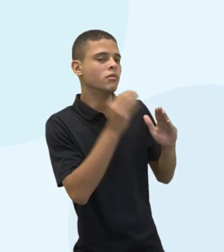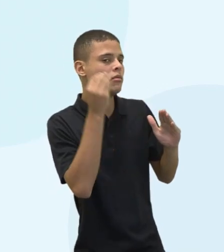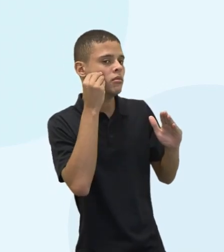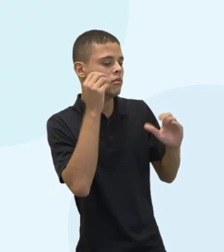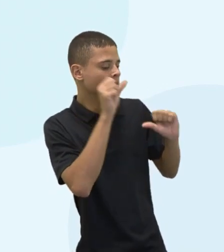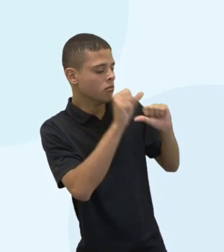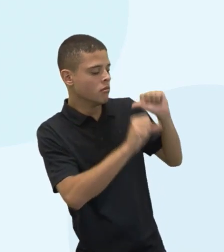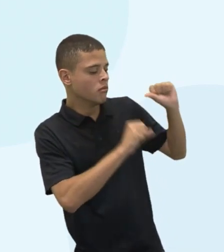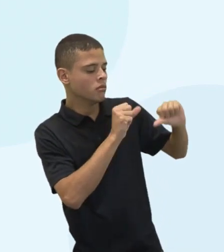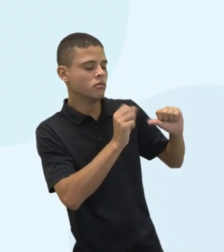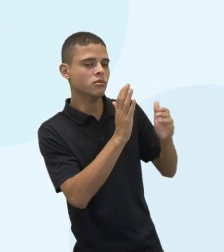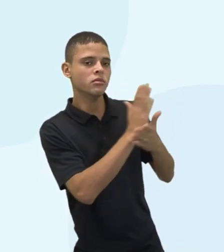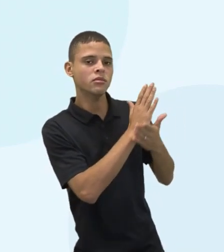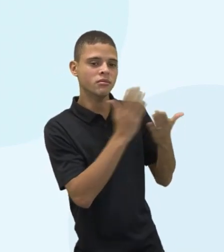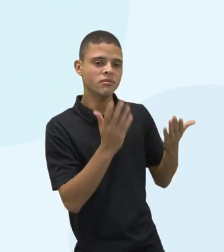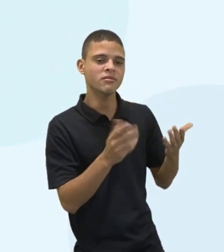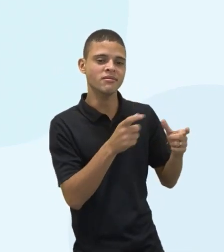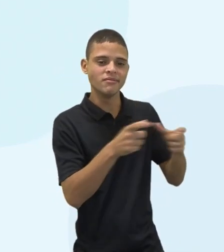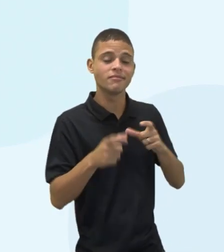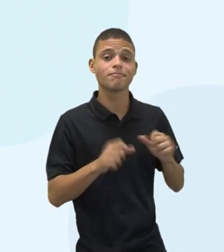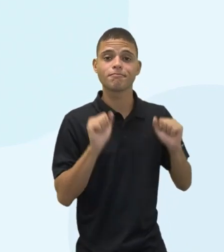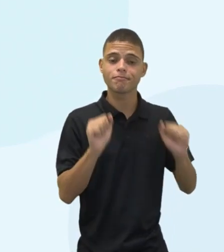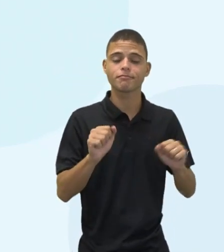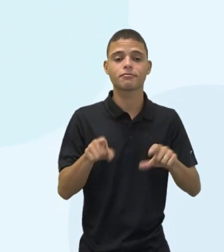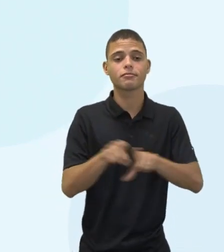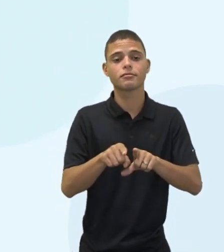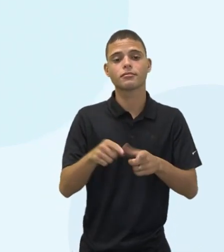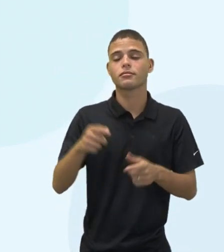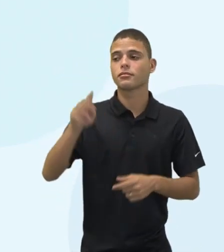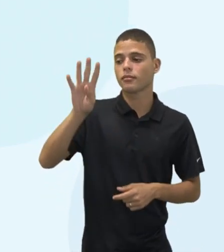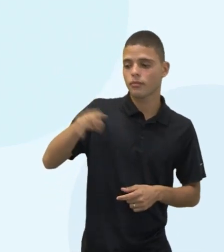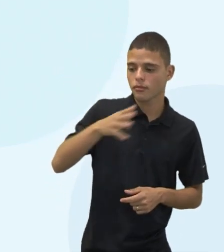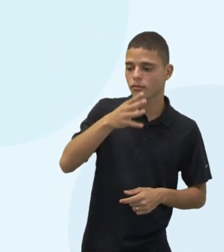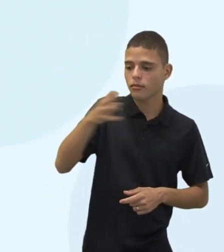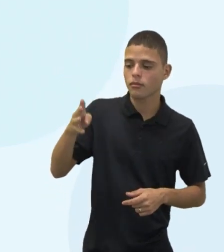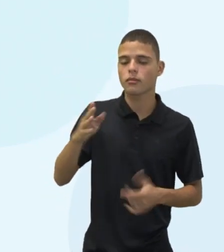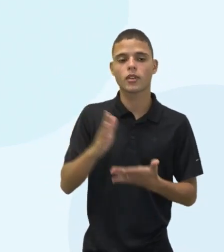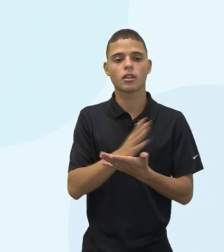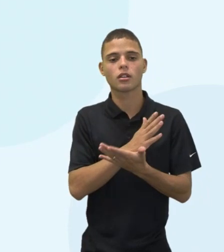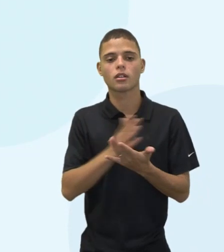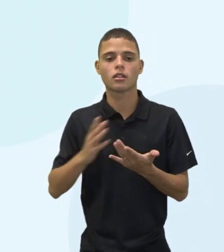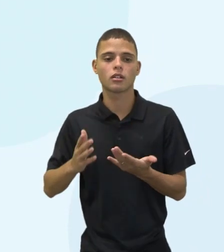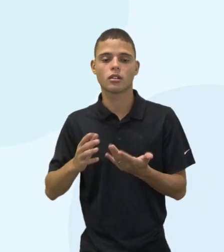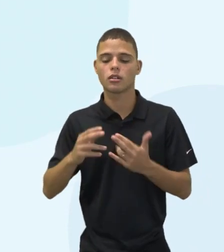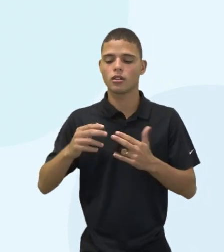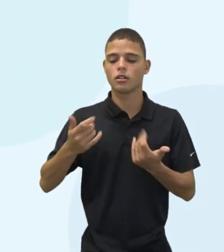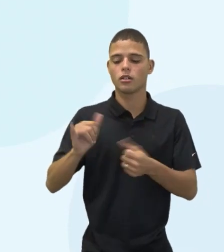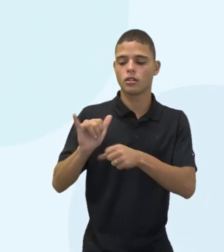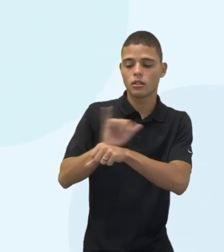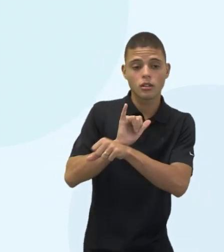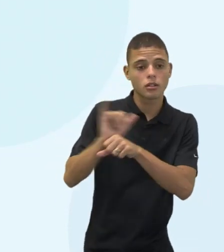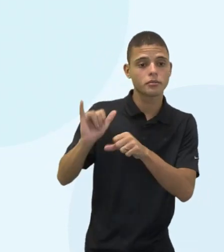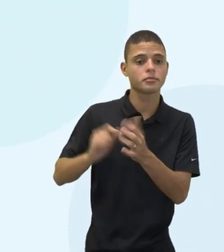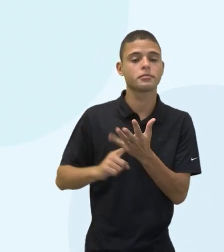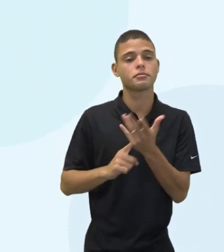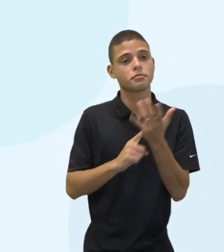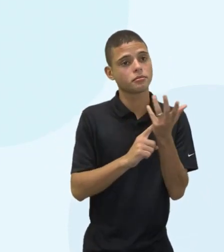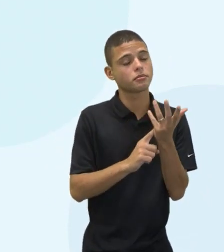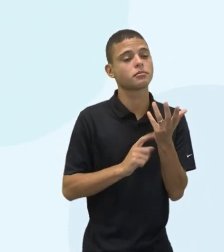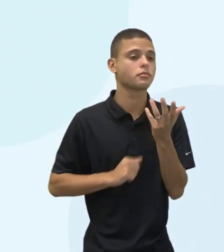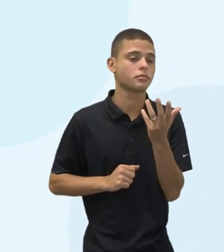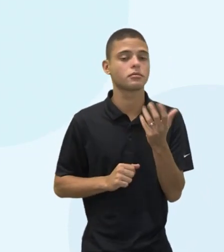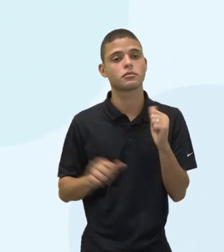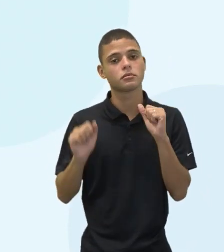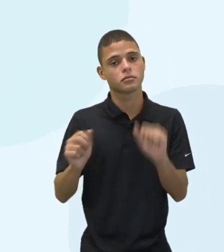arquitetos ou engenheiros. Pode trabalhar com malha quadriculada, ferramenta tecnológica, se tiver na escola e tudo